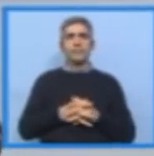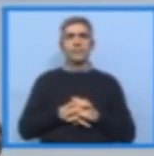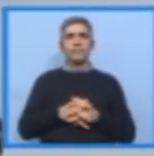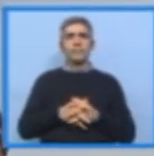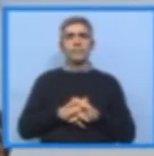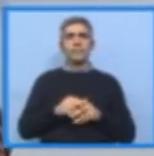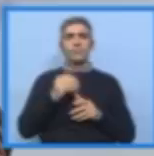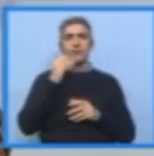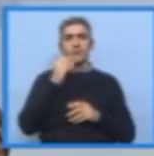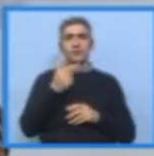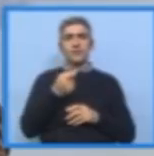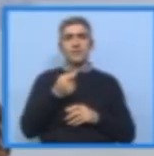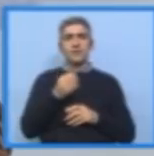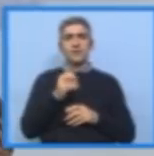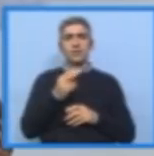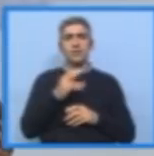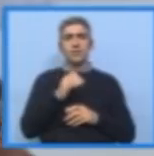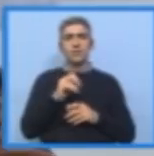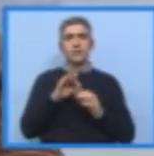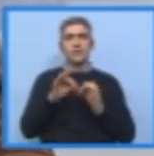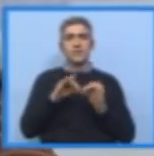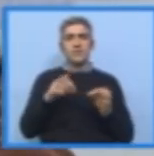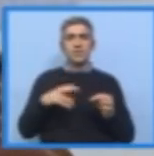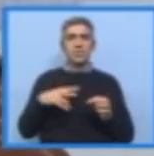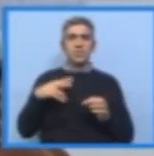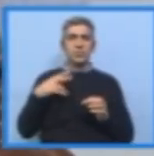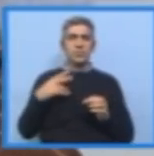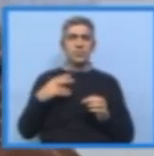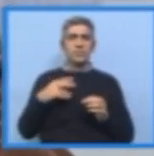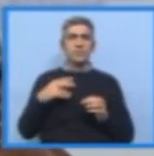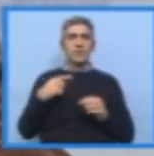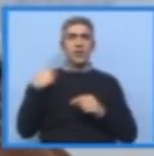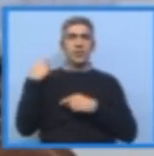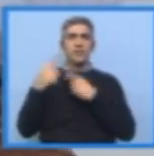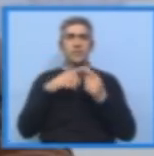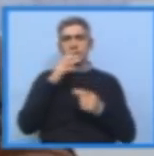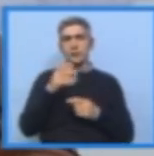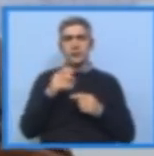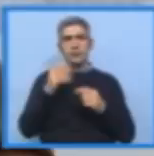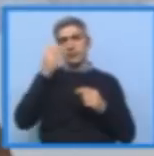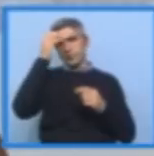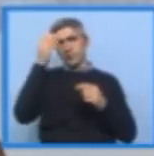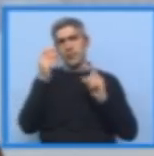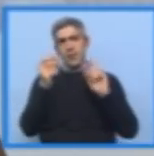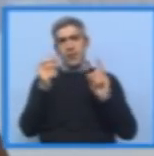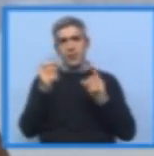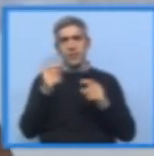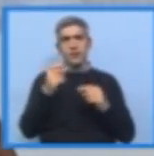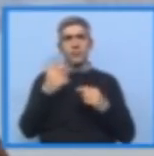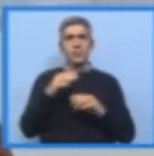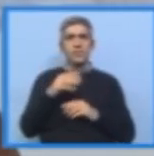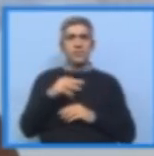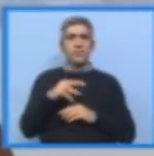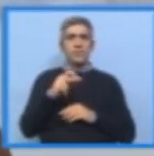como são tesouros, presentes ricos, a tradição diz, bom, serão reis. Mas, em princípio,